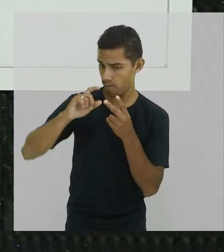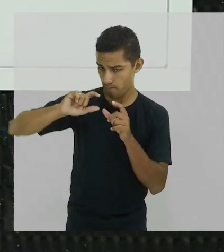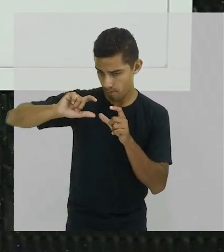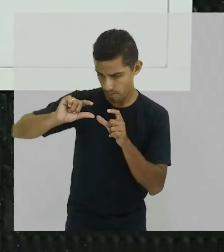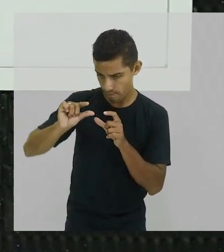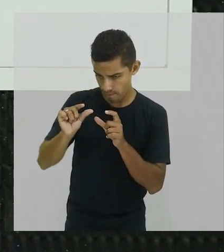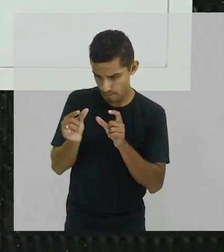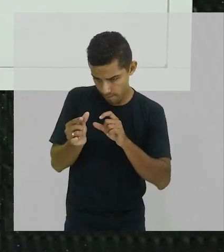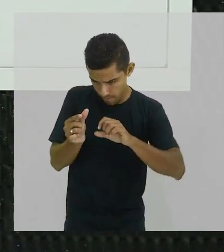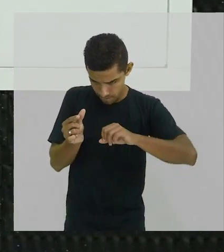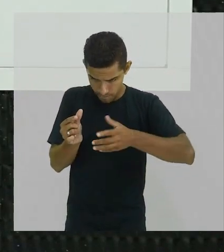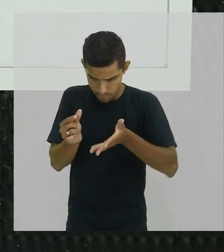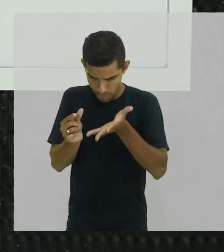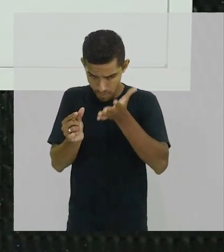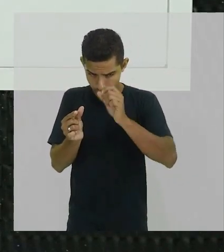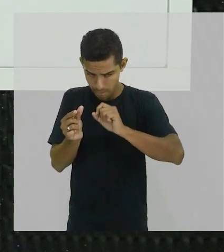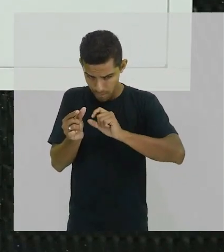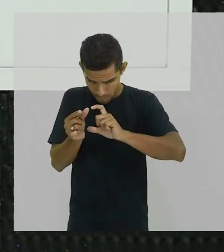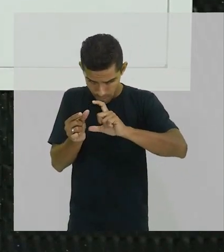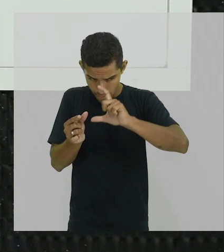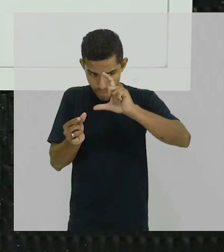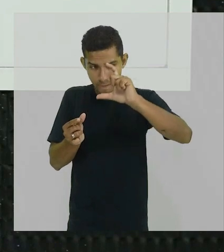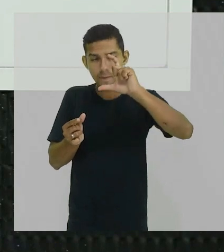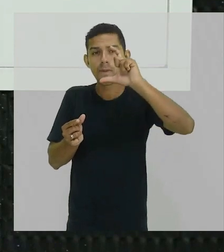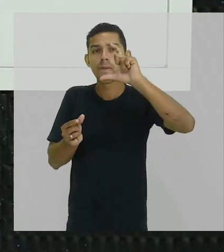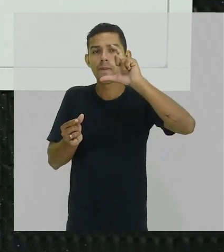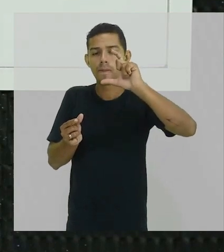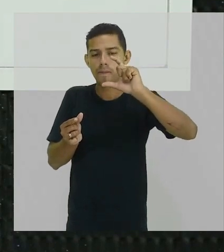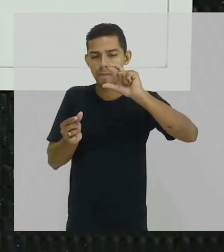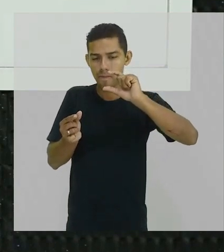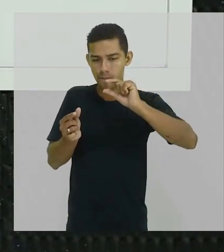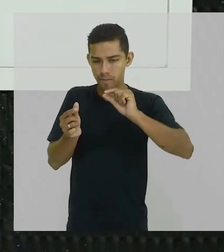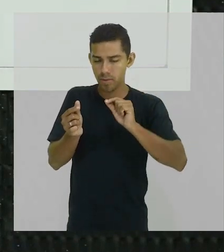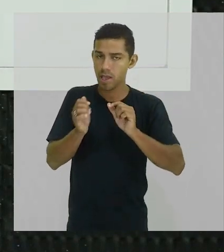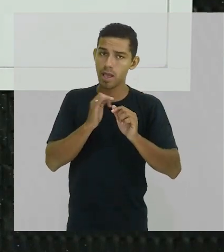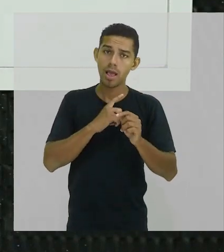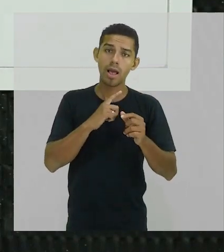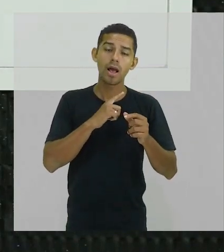com volume. Essa altura ela tem a ver com som grave e som